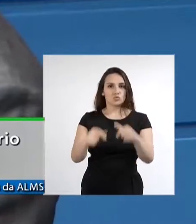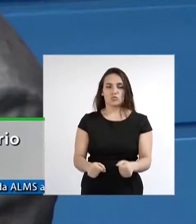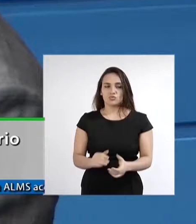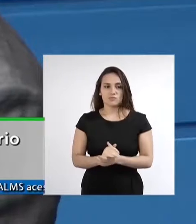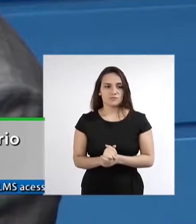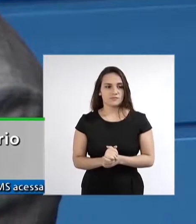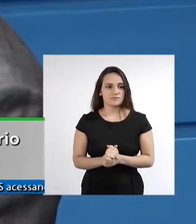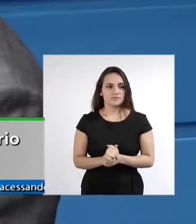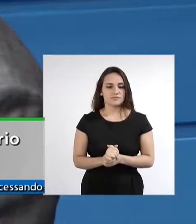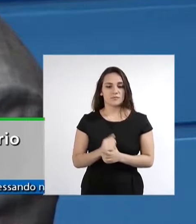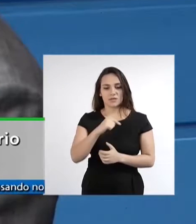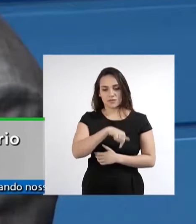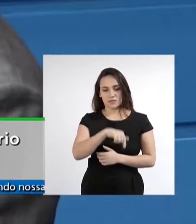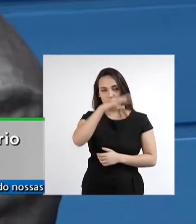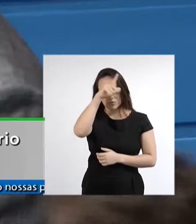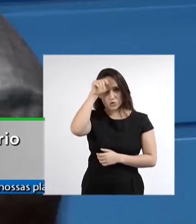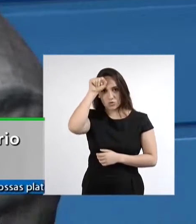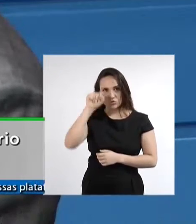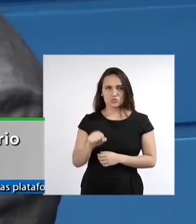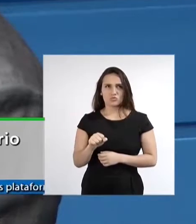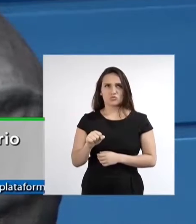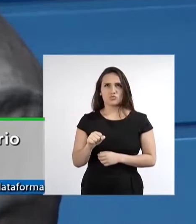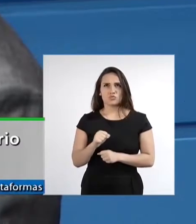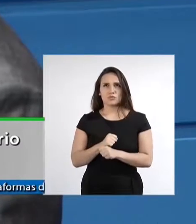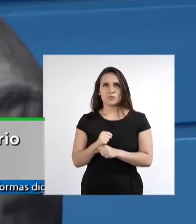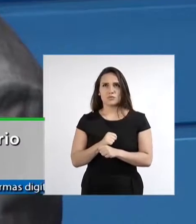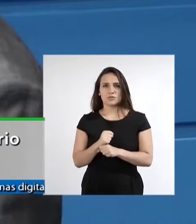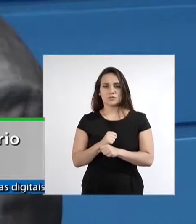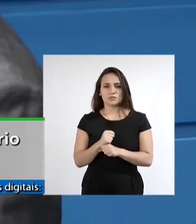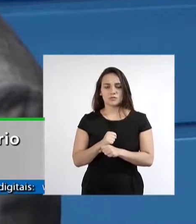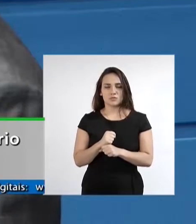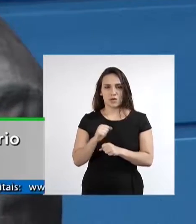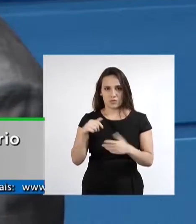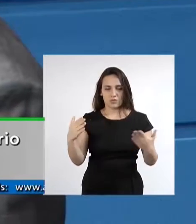Sul recebeu do Fundeb, de janeiro a maio,